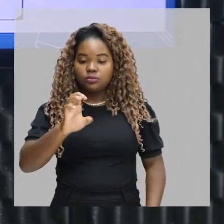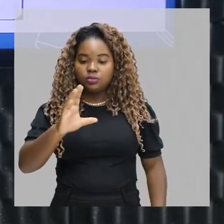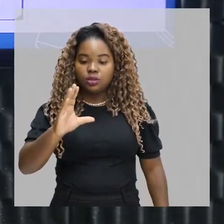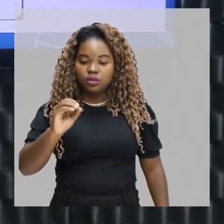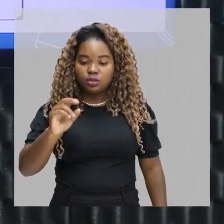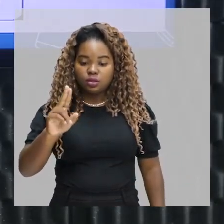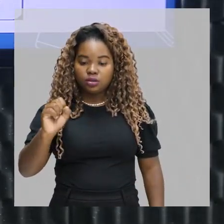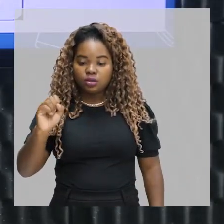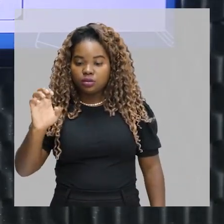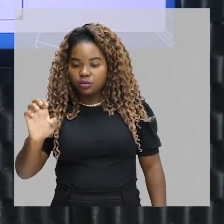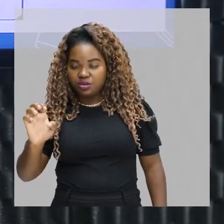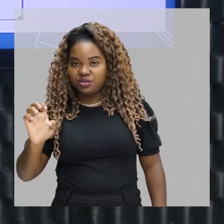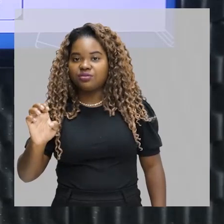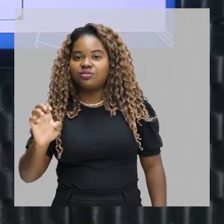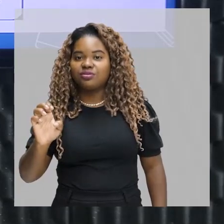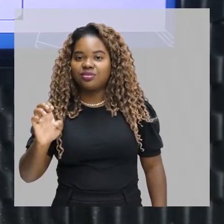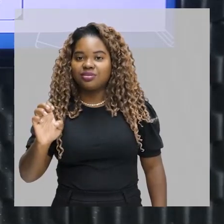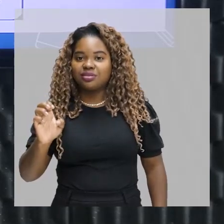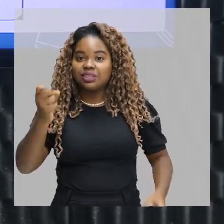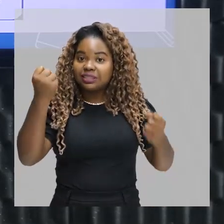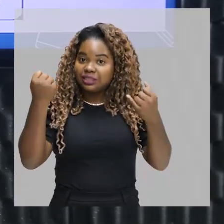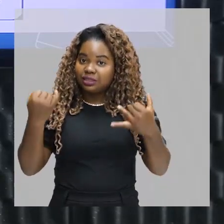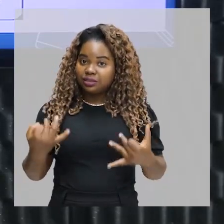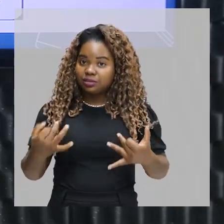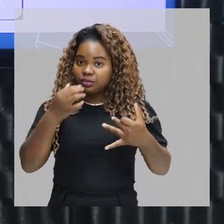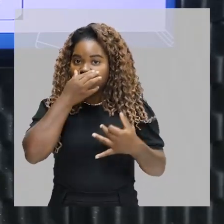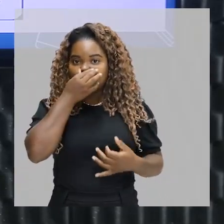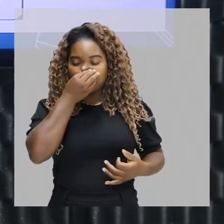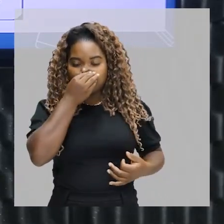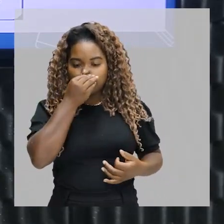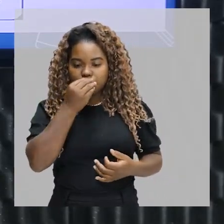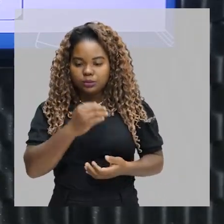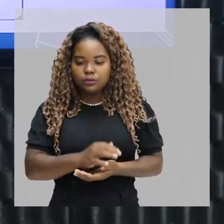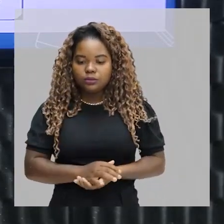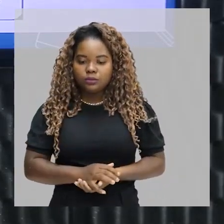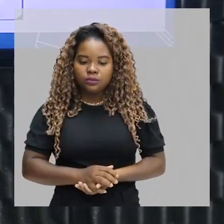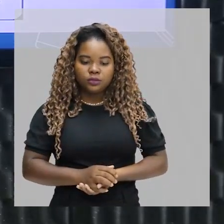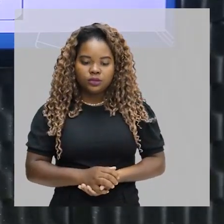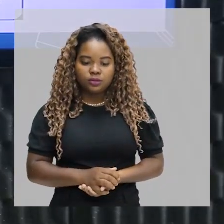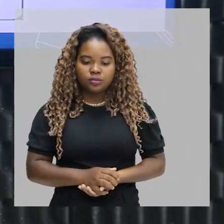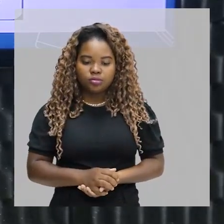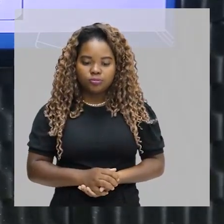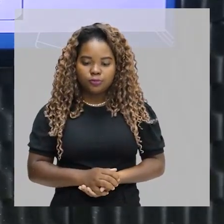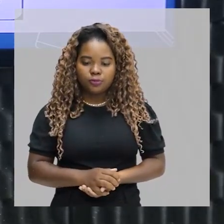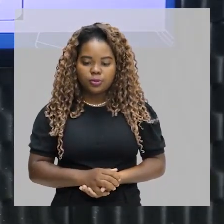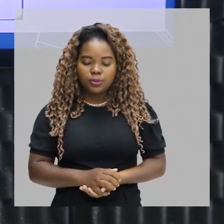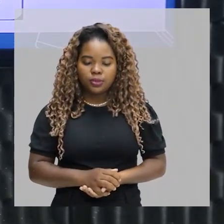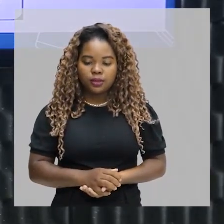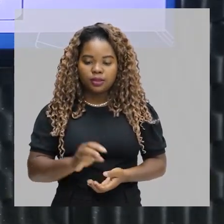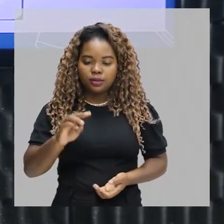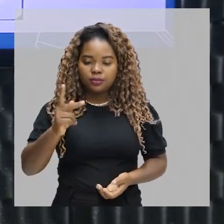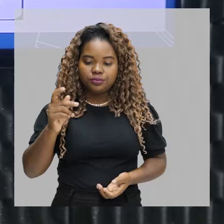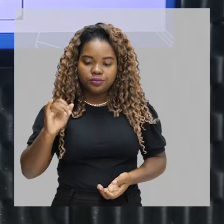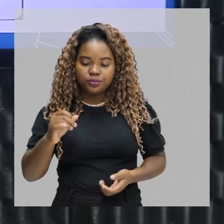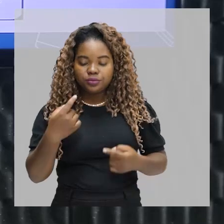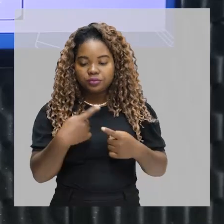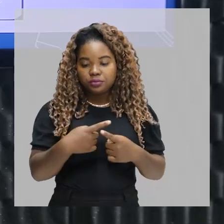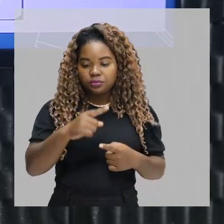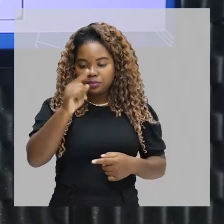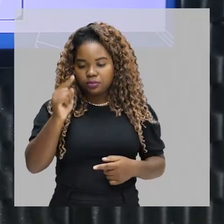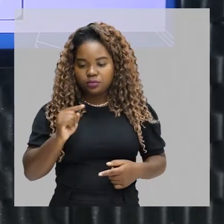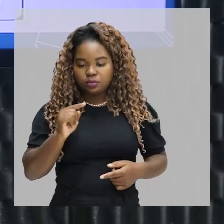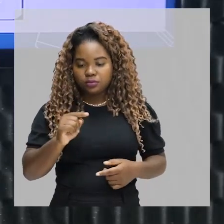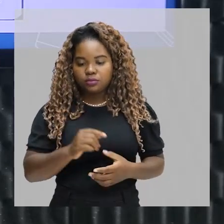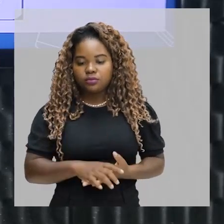because. Porque, resposta ou por causa de. Tá? Então, why, porque pergunta